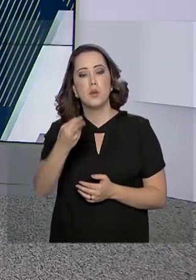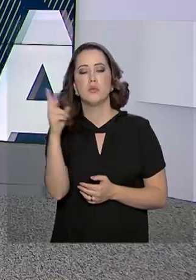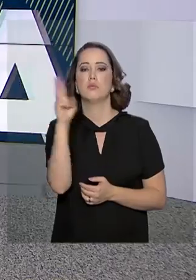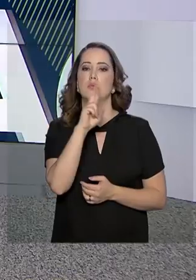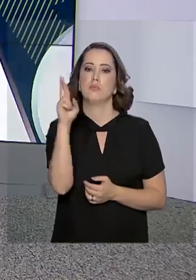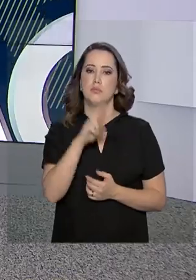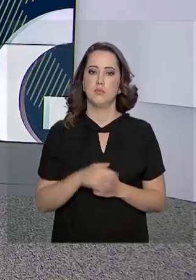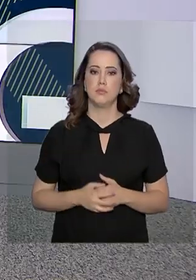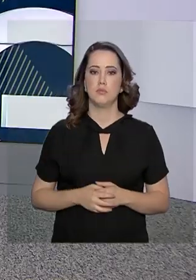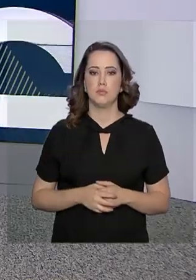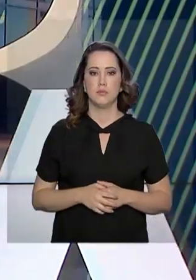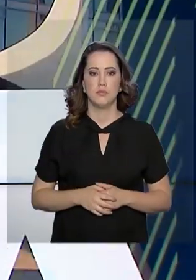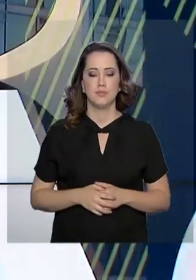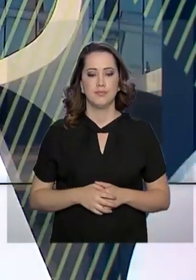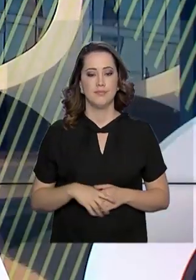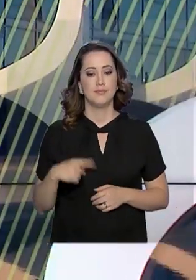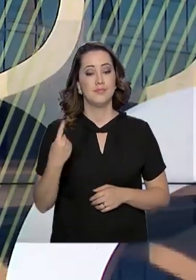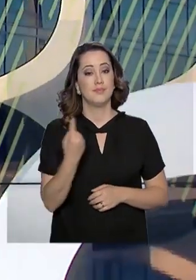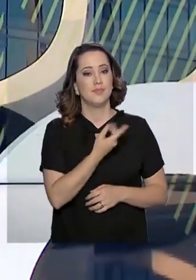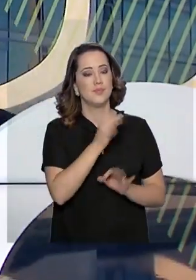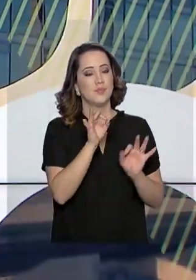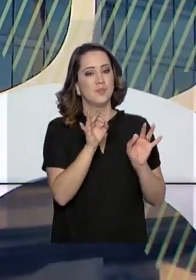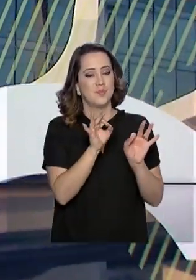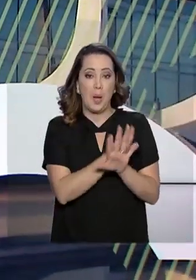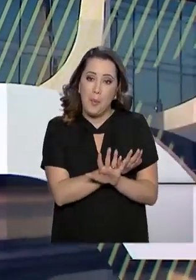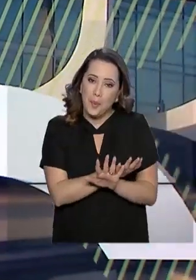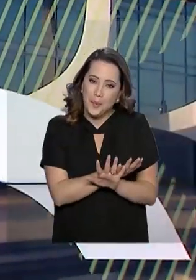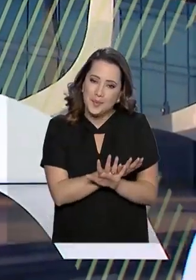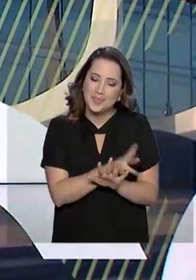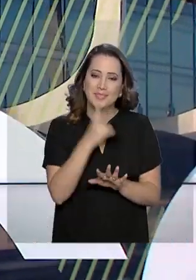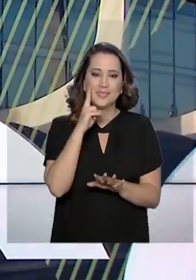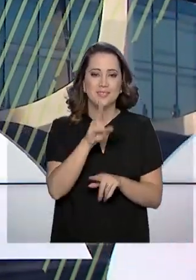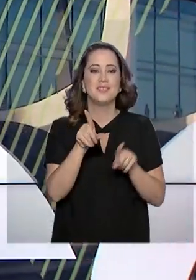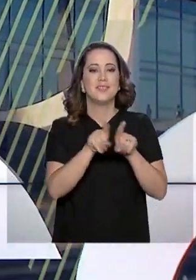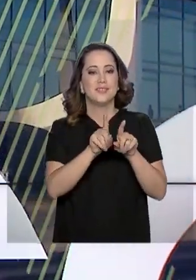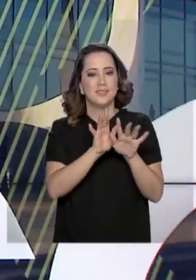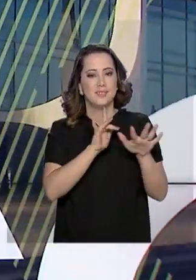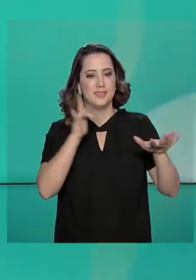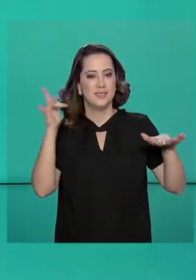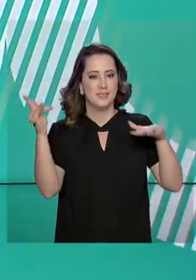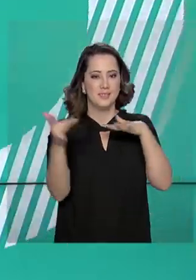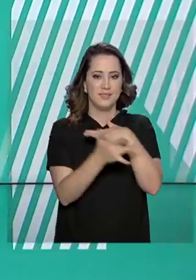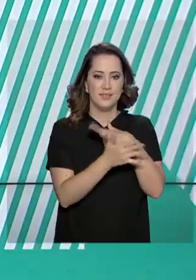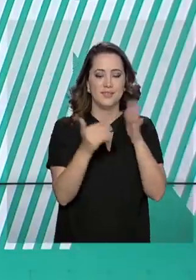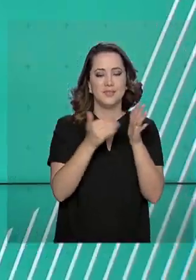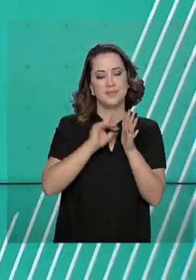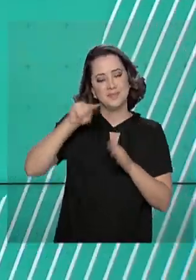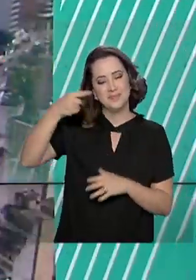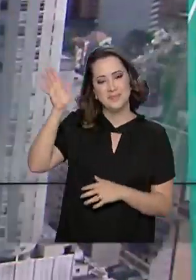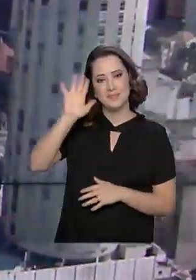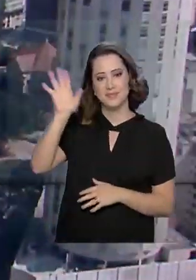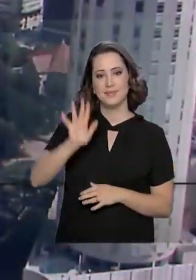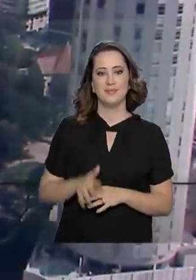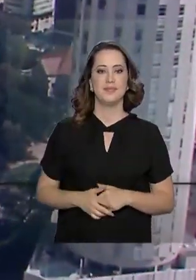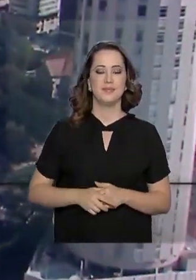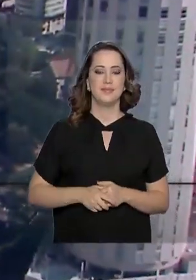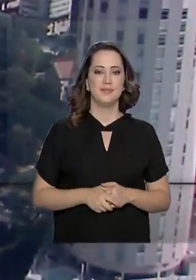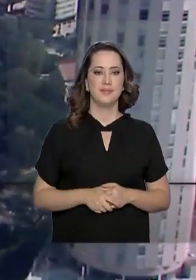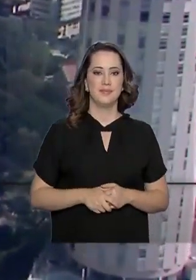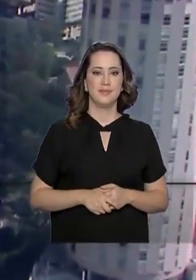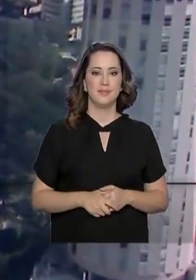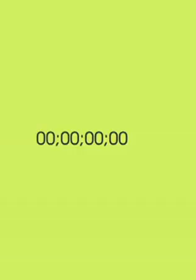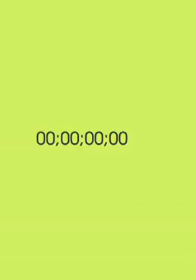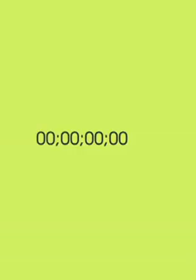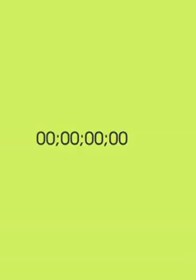milhões de reais. O Governo Agora fica por aqui. Continue nos acompanhando também pelas redes sociais. Até a próxima edição.